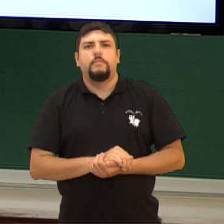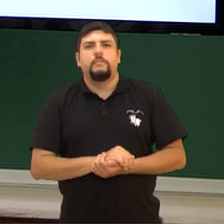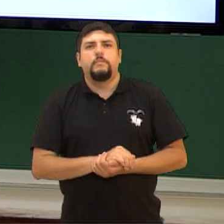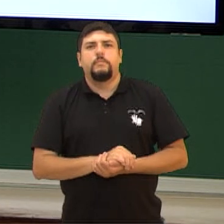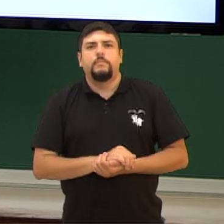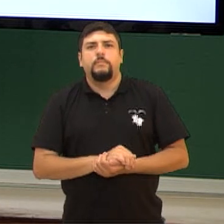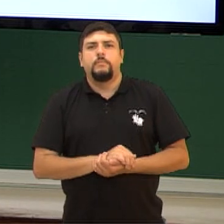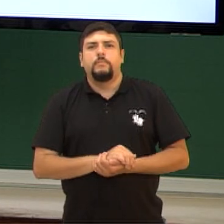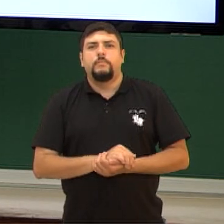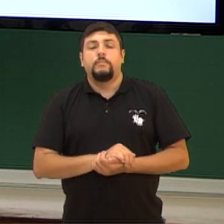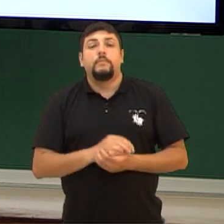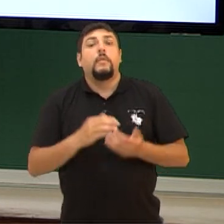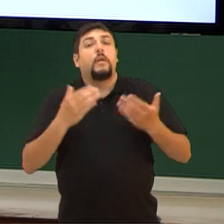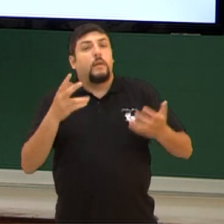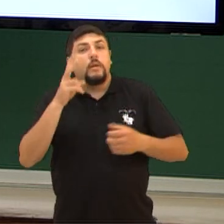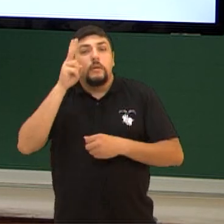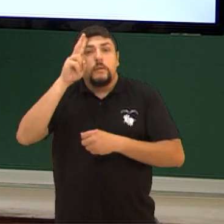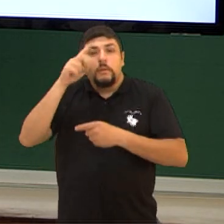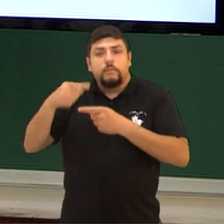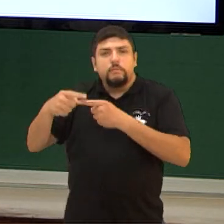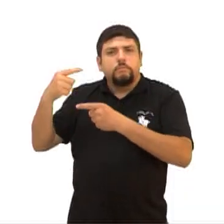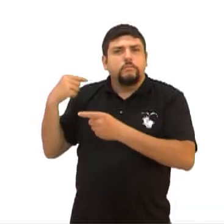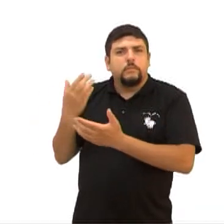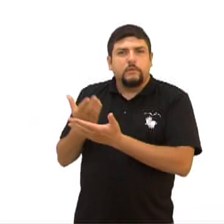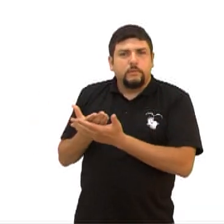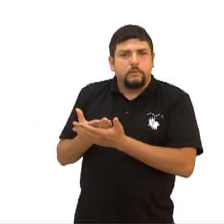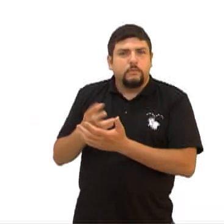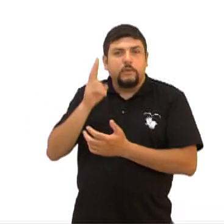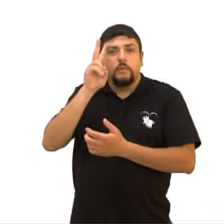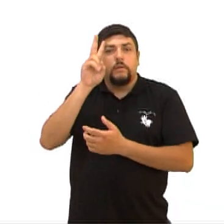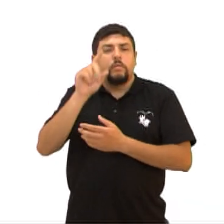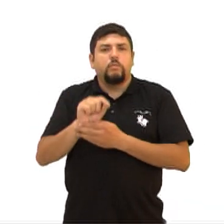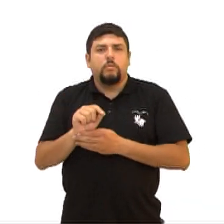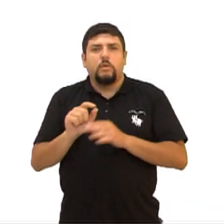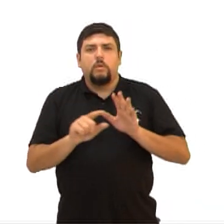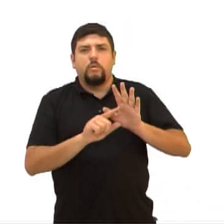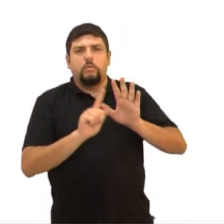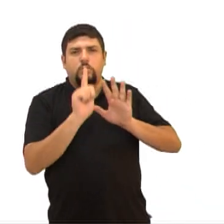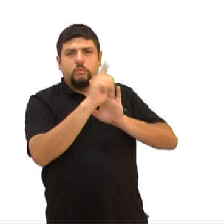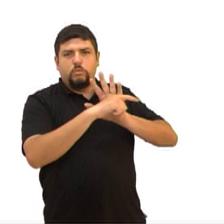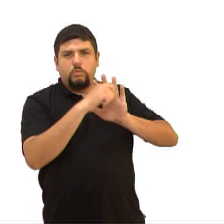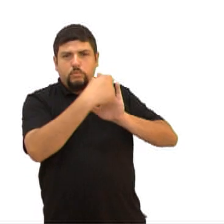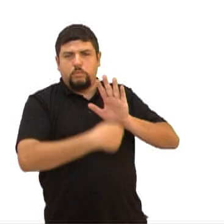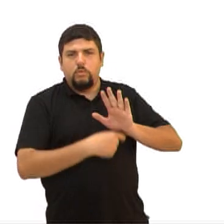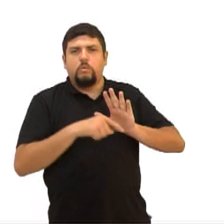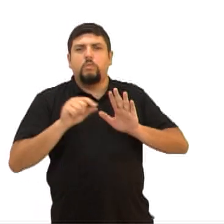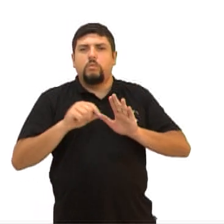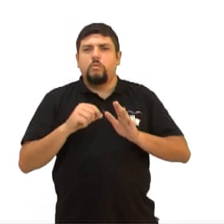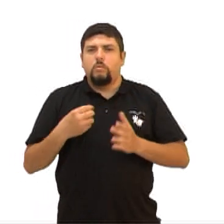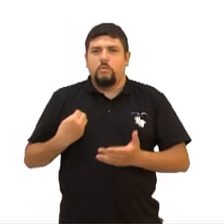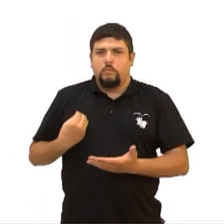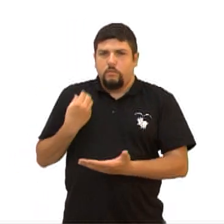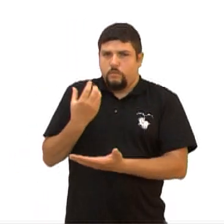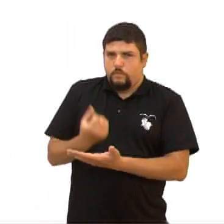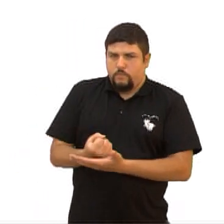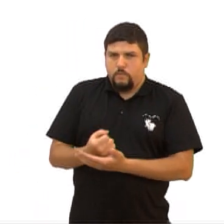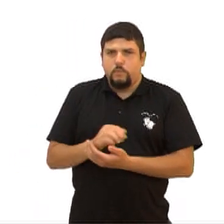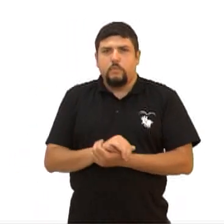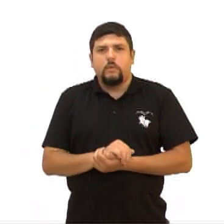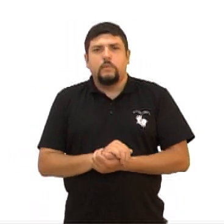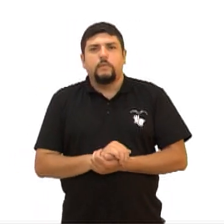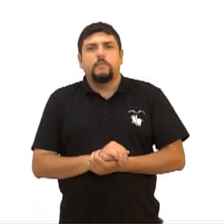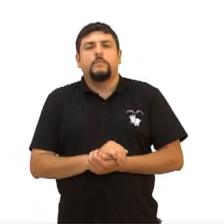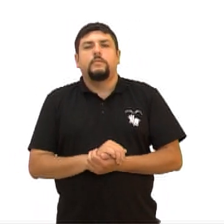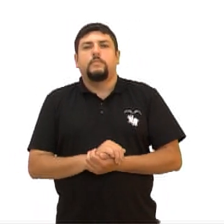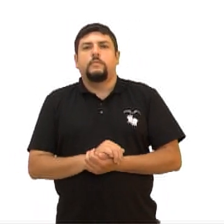aí, lembra que a gente conversou na aula passada? Então, na aula passada, olha, o gênero discursivo foi biografia, né? Nós lemos três biografias. Aliás,